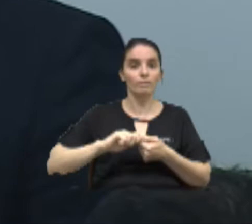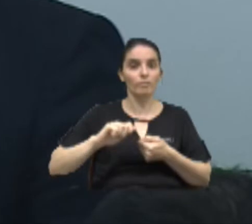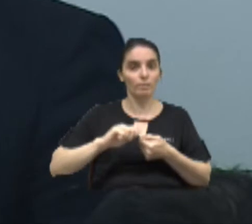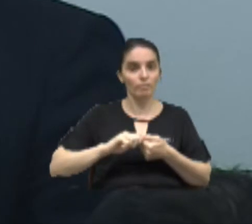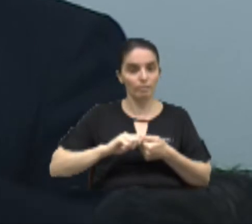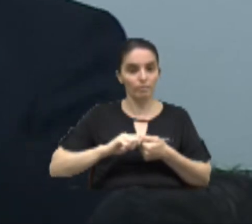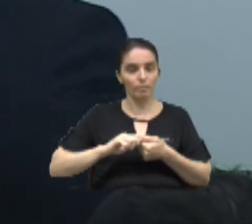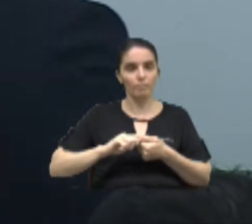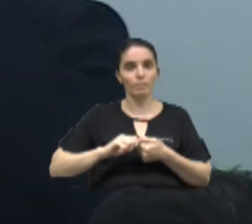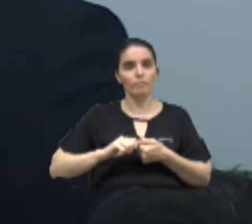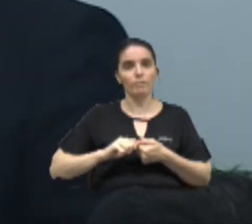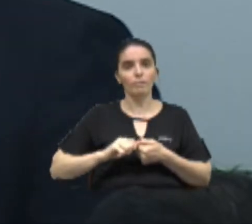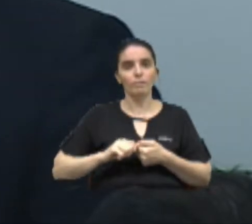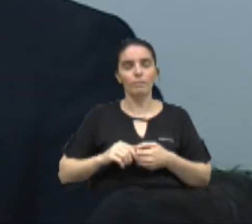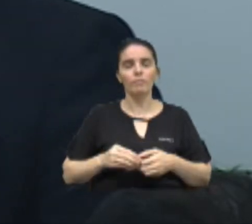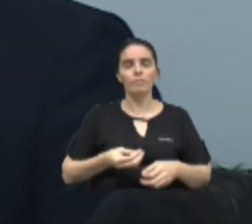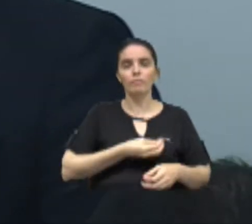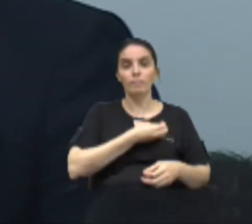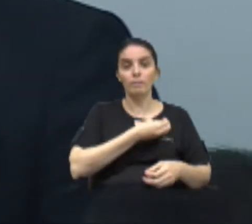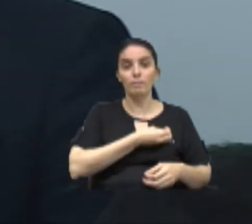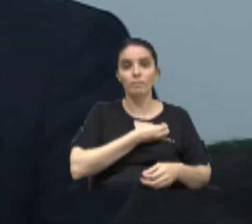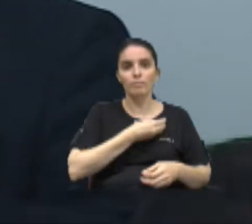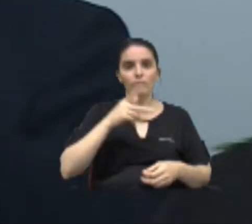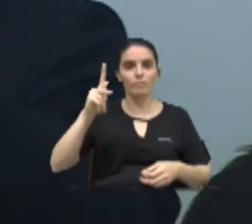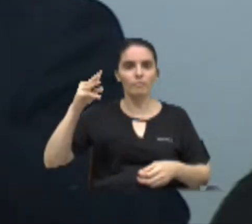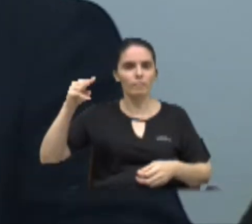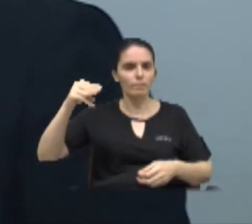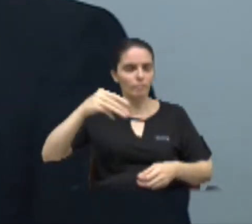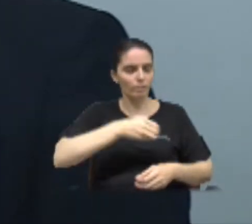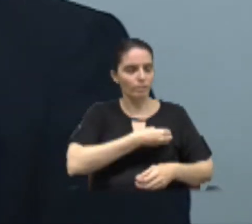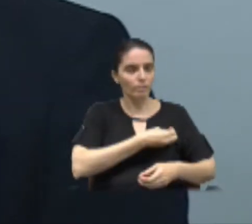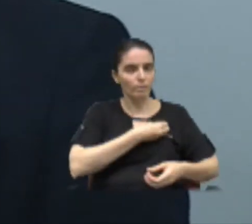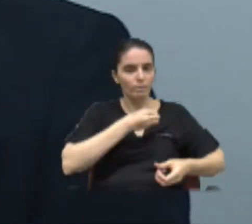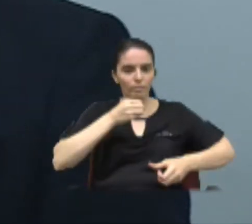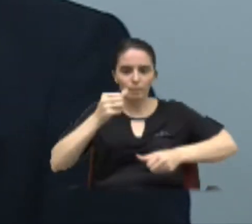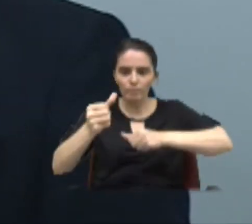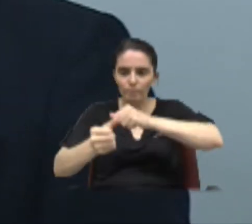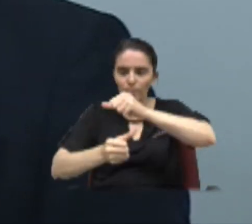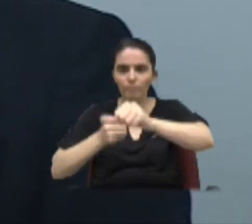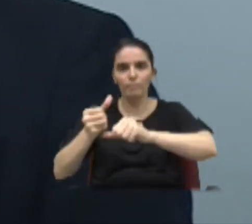sucesso. Ele deu a vida dele naquele ato.